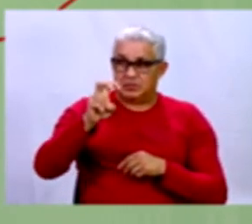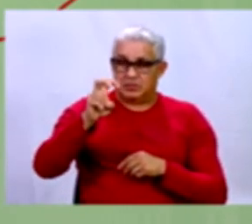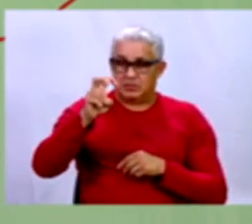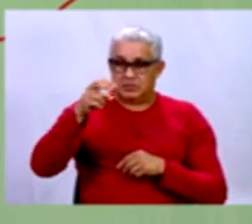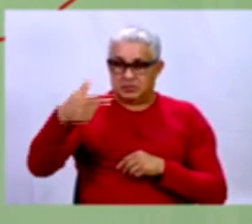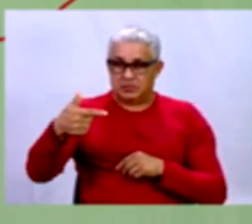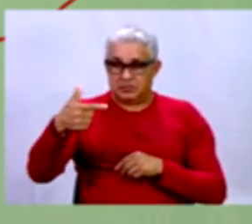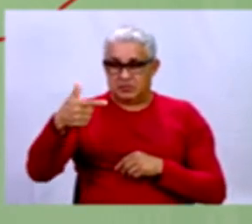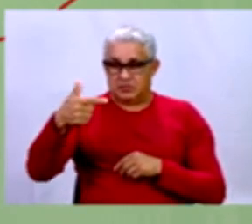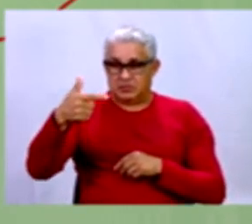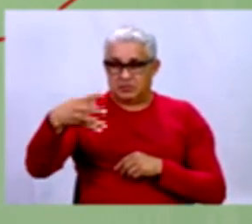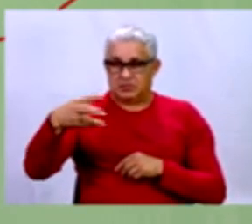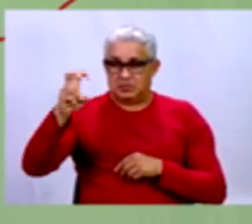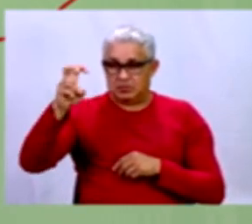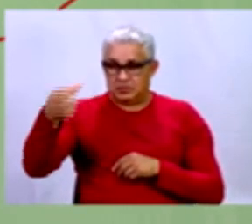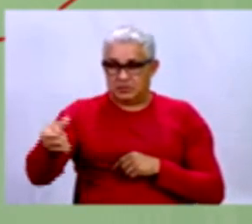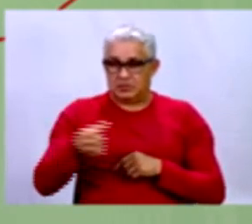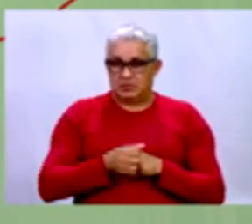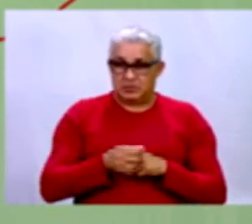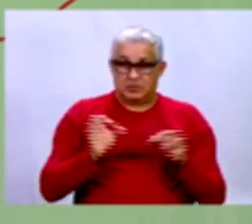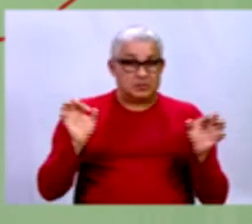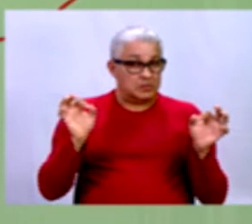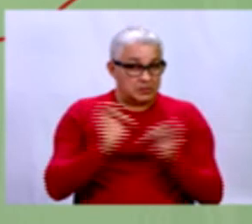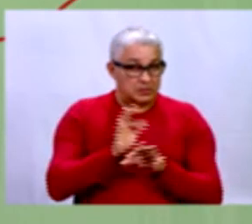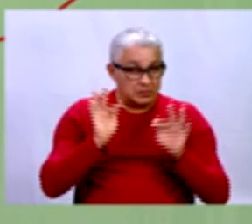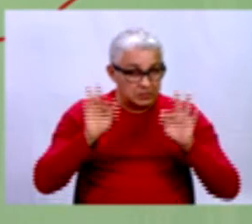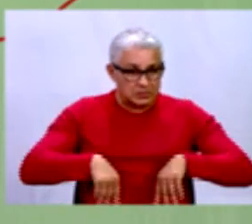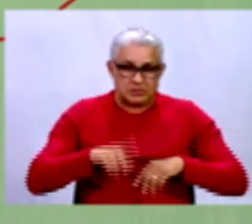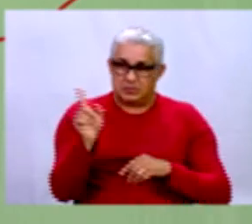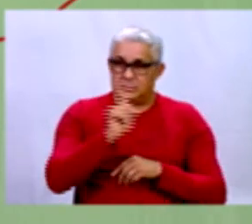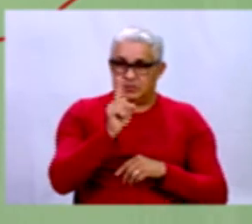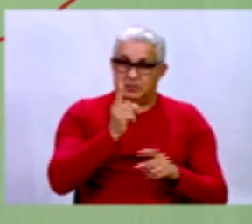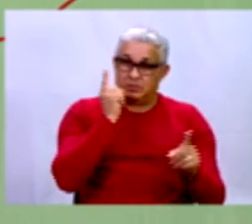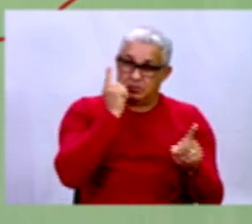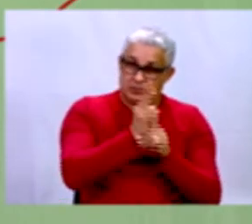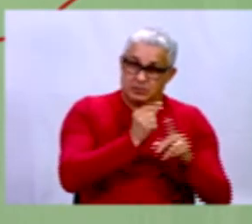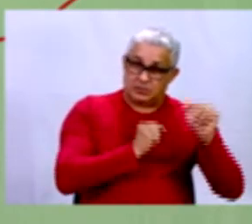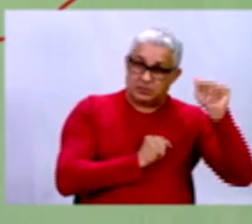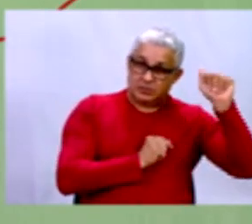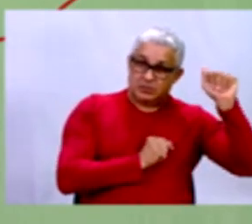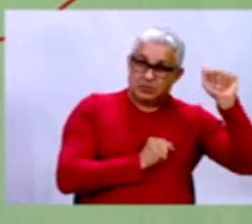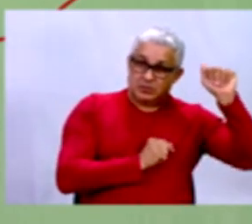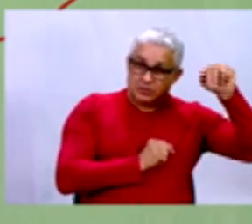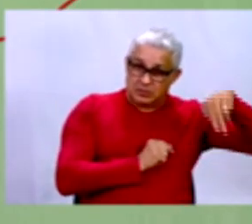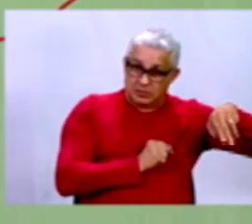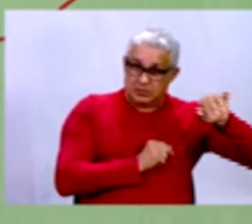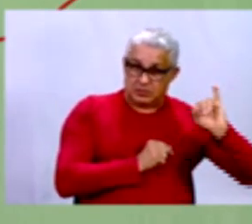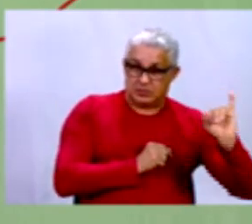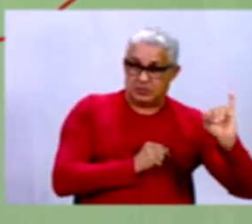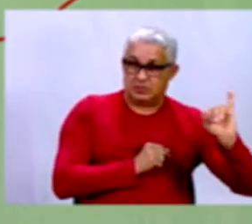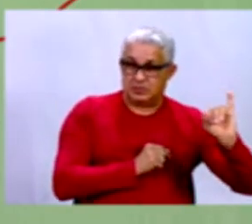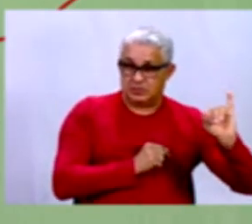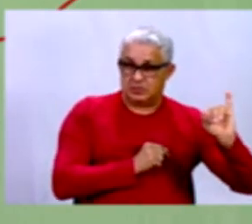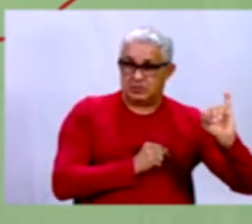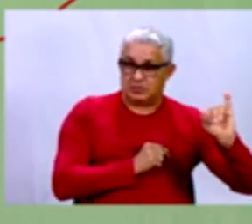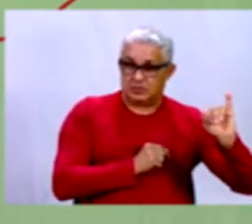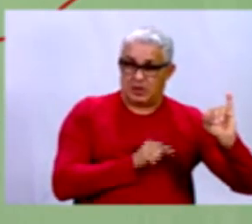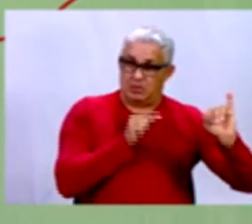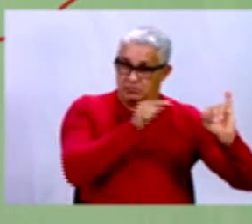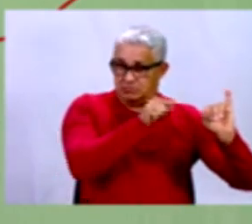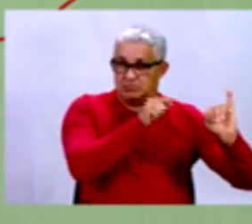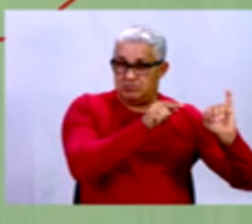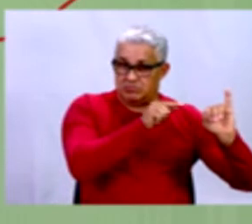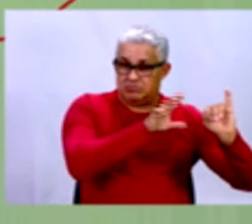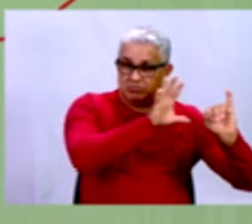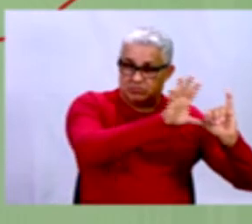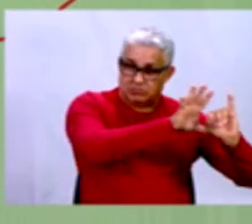6,52456. Terminou aí? Não, a gente encontrou o ANI, tá? Não terminou aqui. Esse resultado